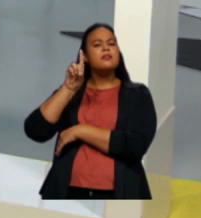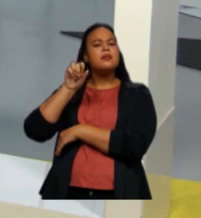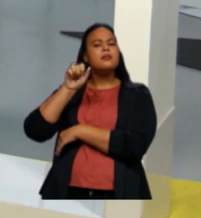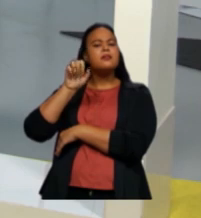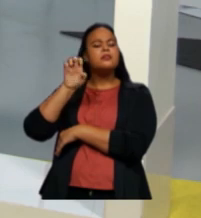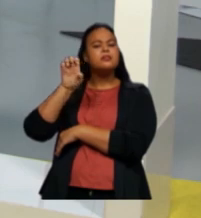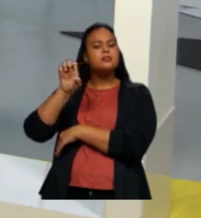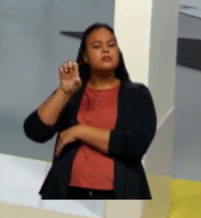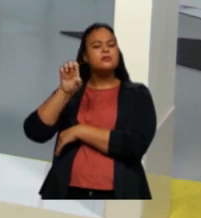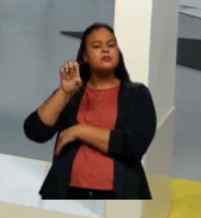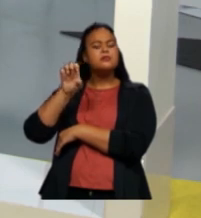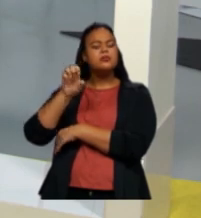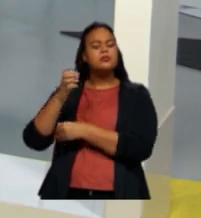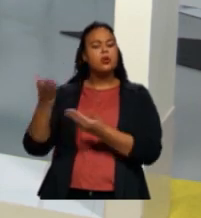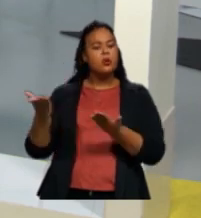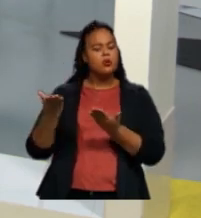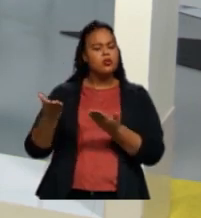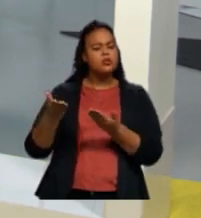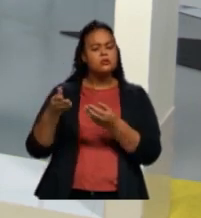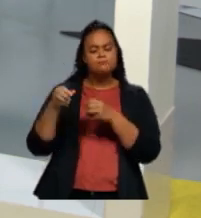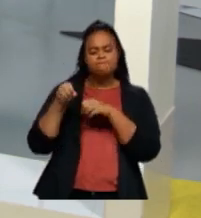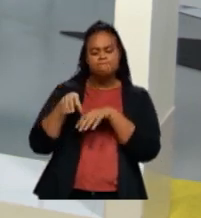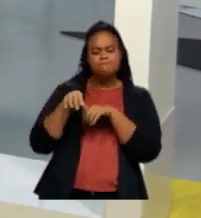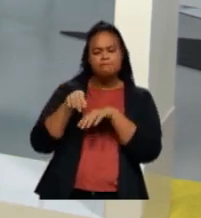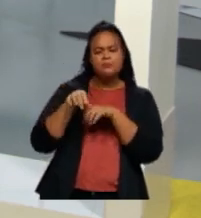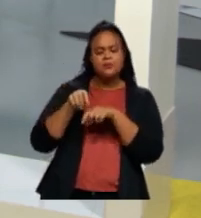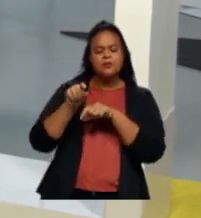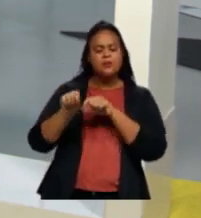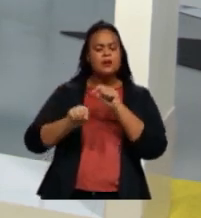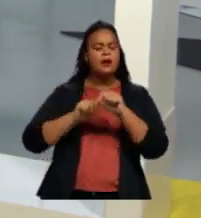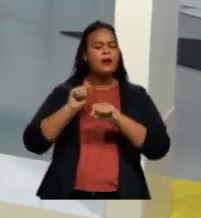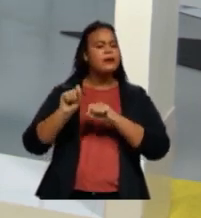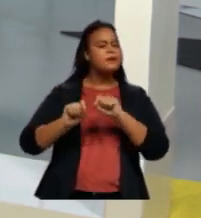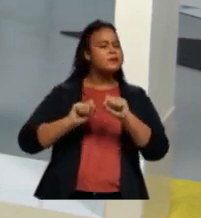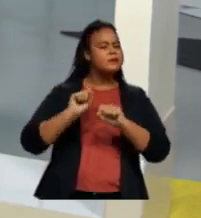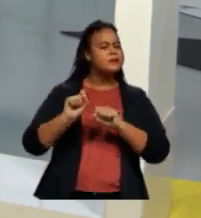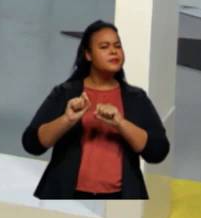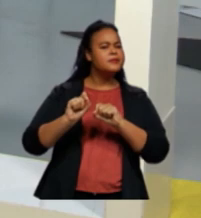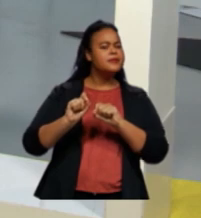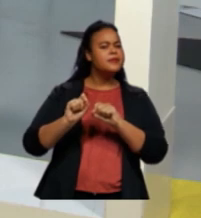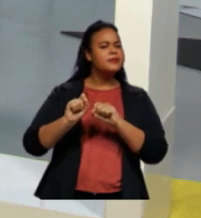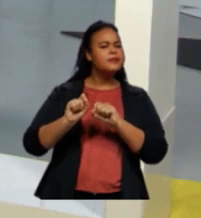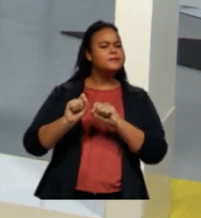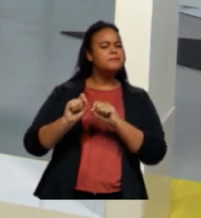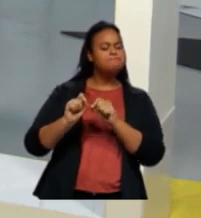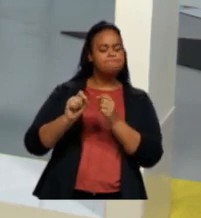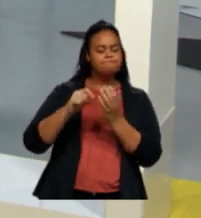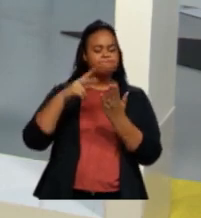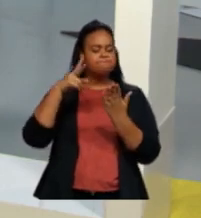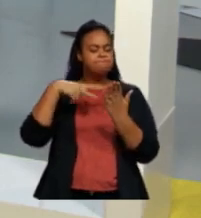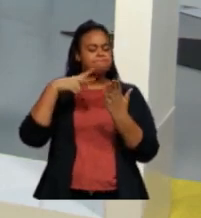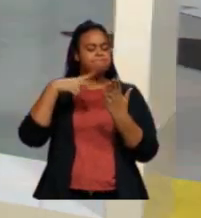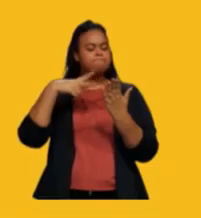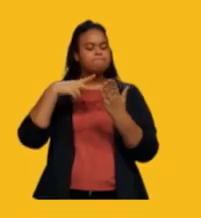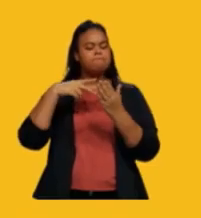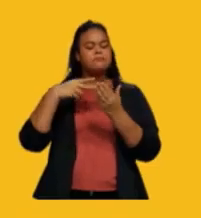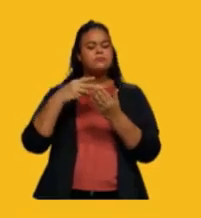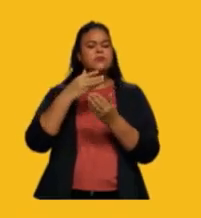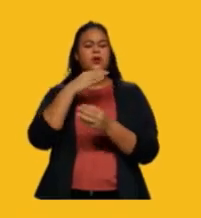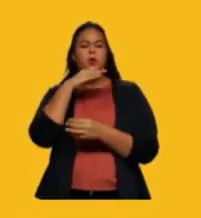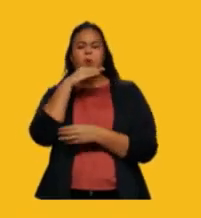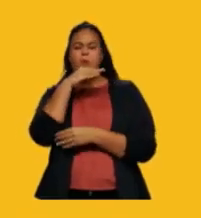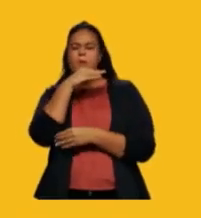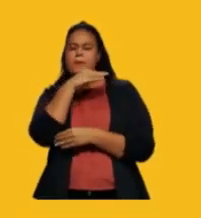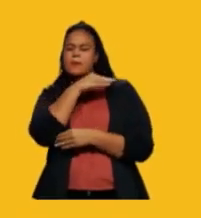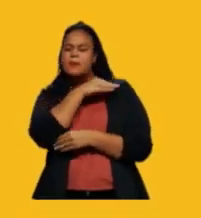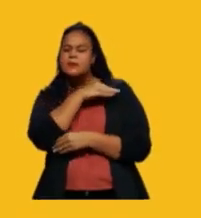assistir, nós temos como objetivo de que você possa conhecer as transformações que ocorrem no